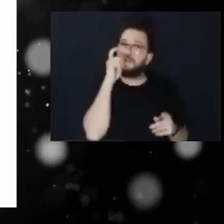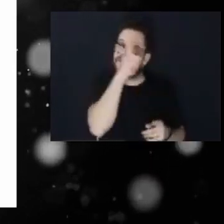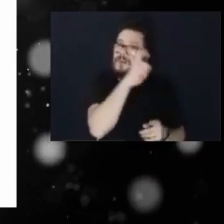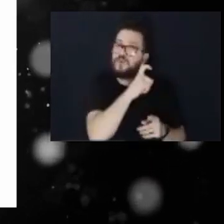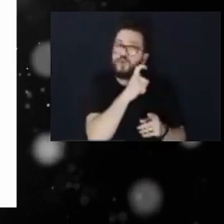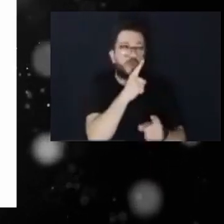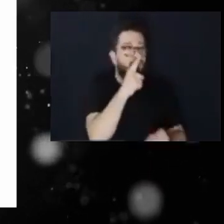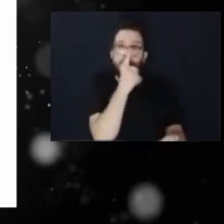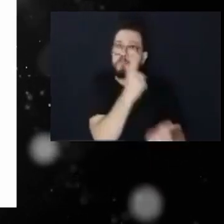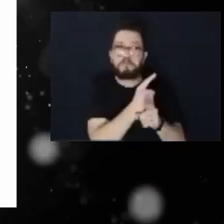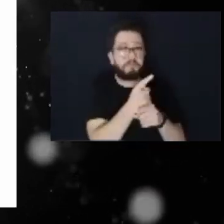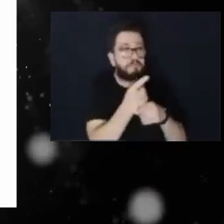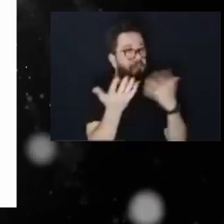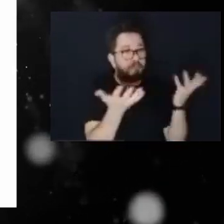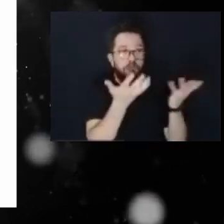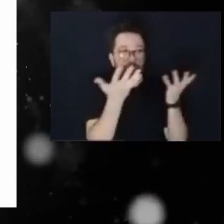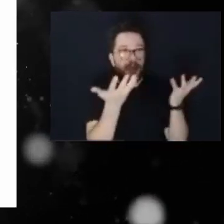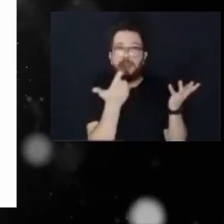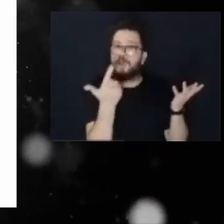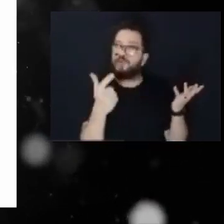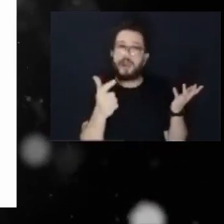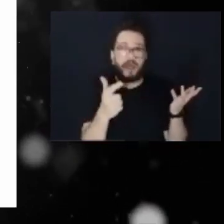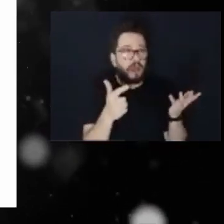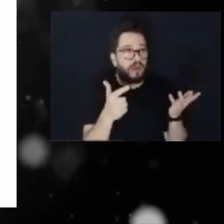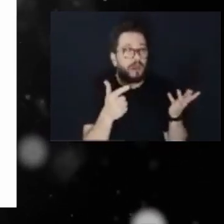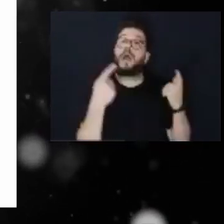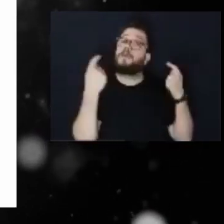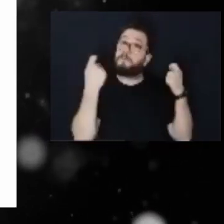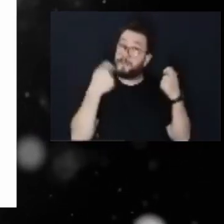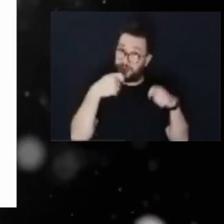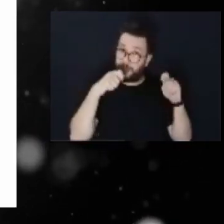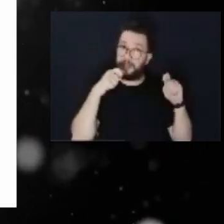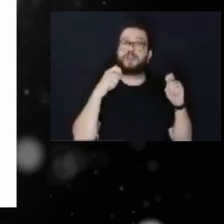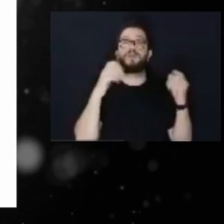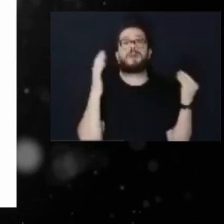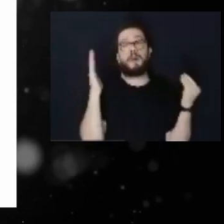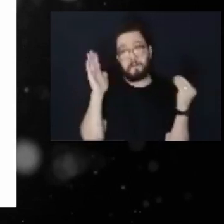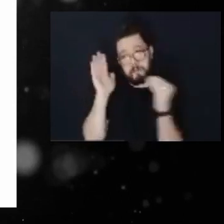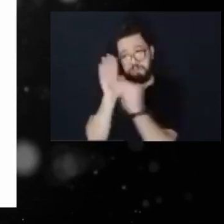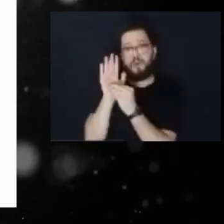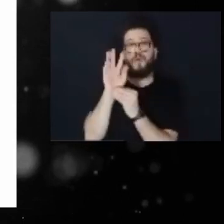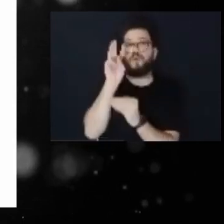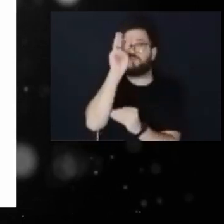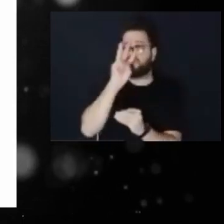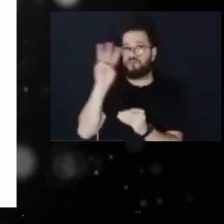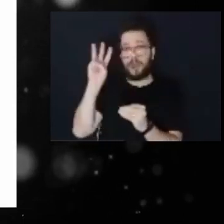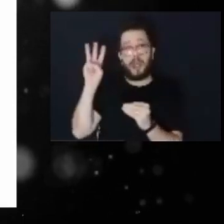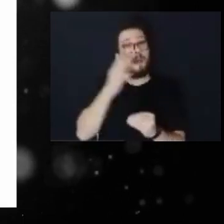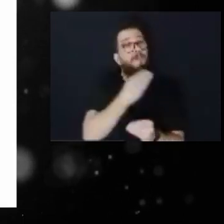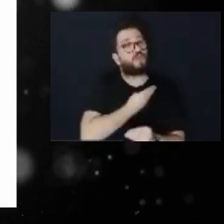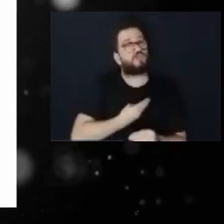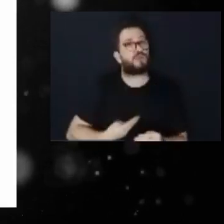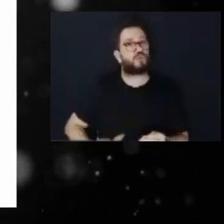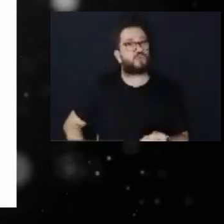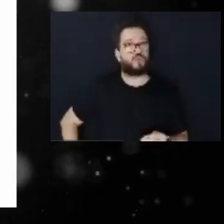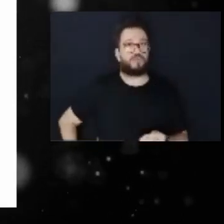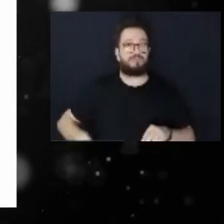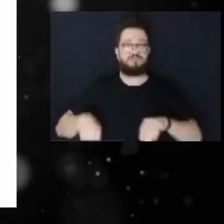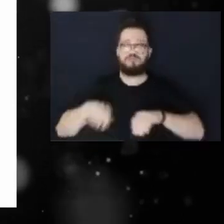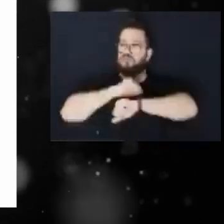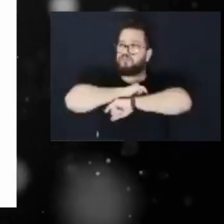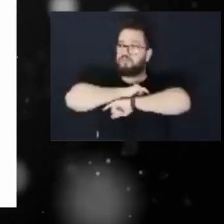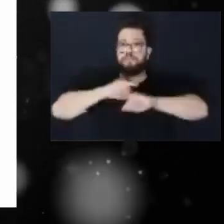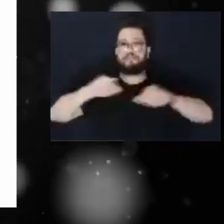disponíveis de maneira pública, precisam ser colocados de maneira pública, né? De forma geral, nós devemos ter um recrudescimento